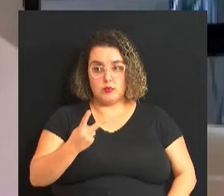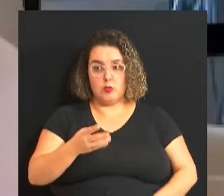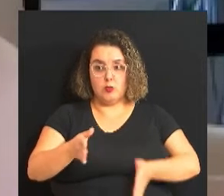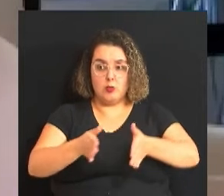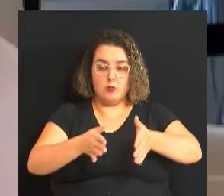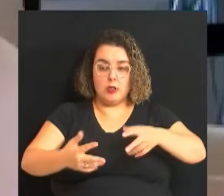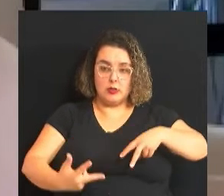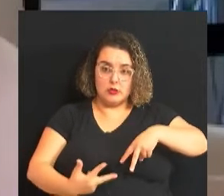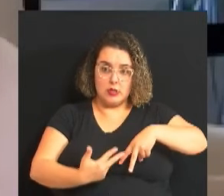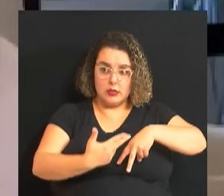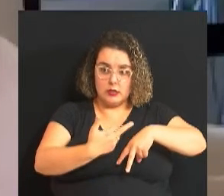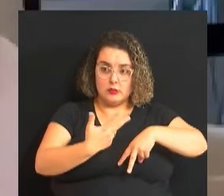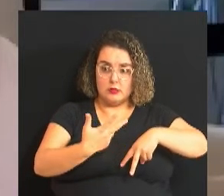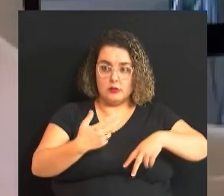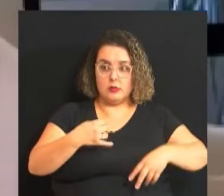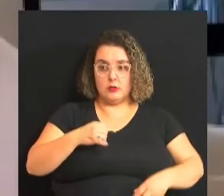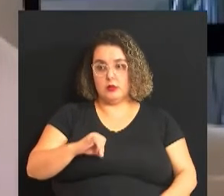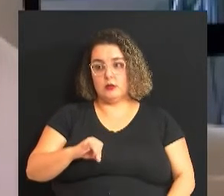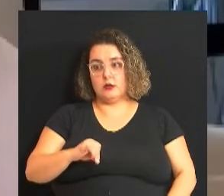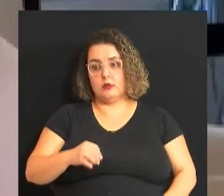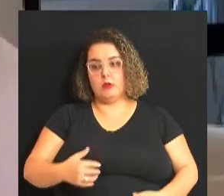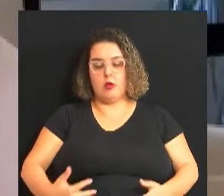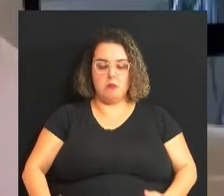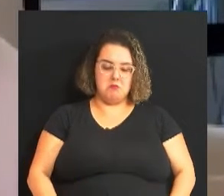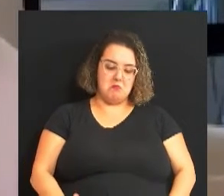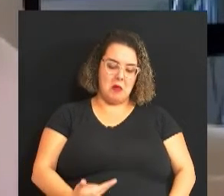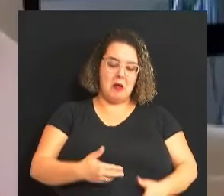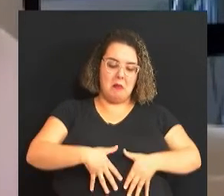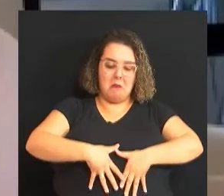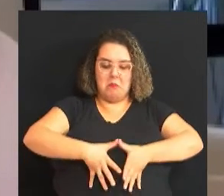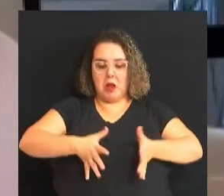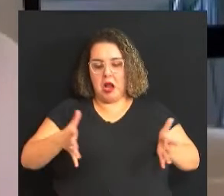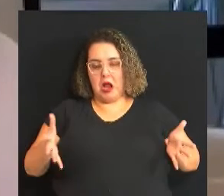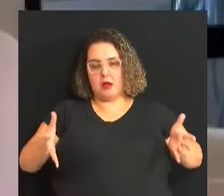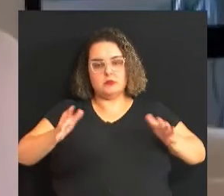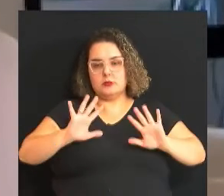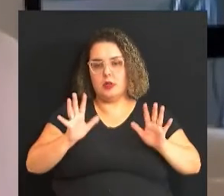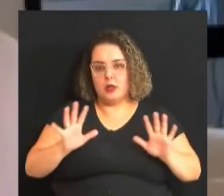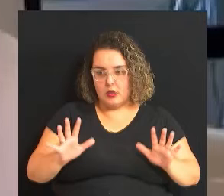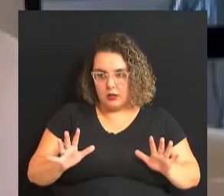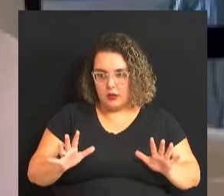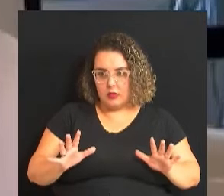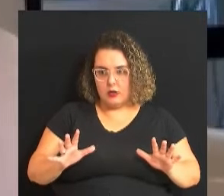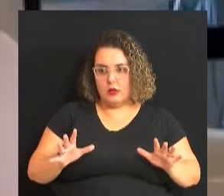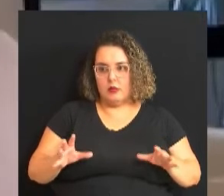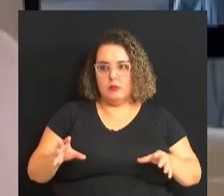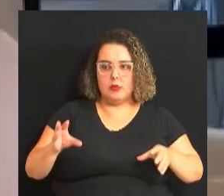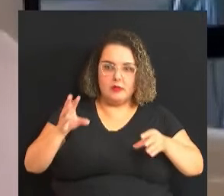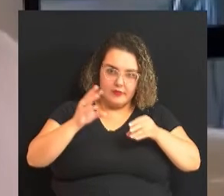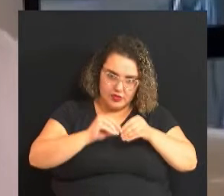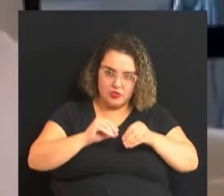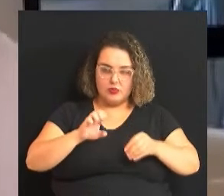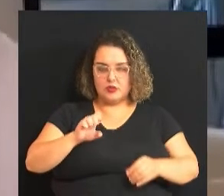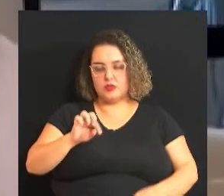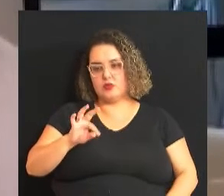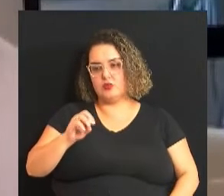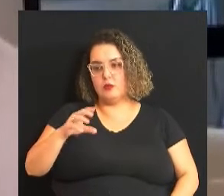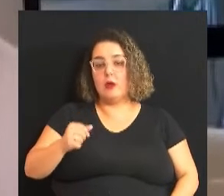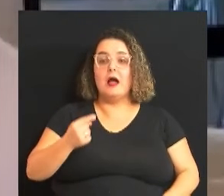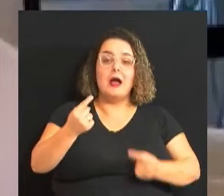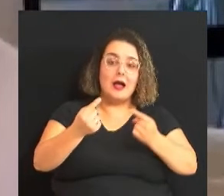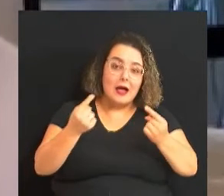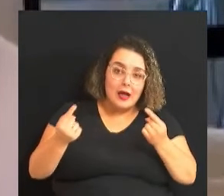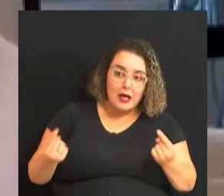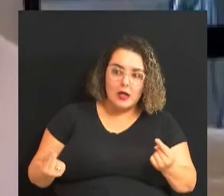não precisa fazer uma operação de abrir a barriga, uma operação grandona para ir lá fechar o estômago, né? Então, assim, cada caso de